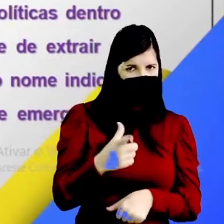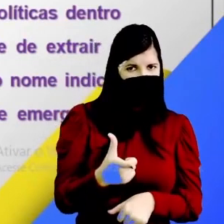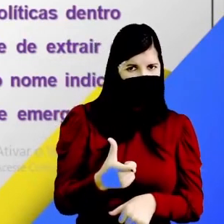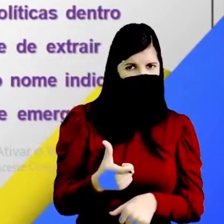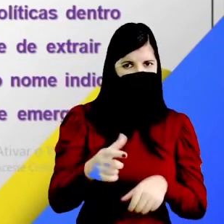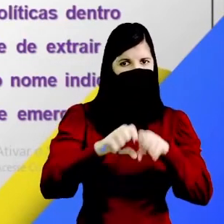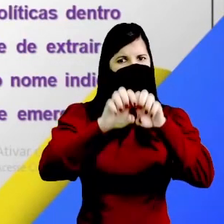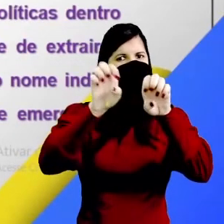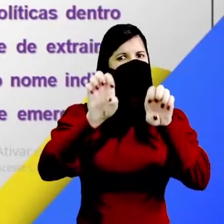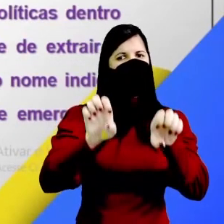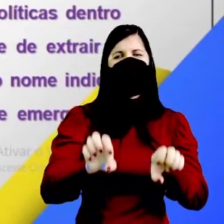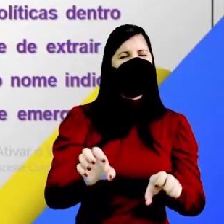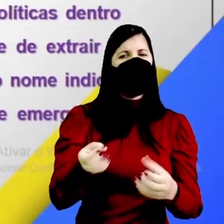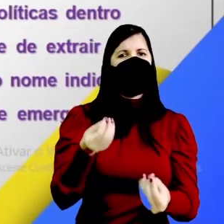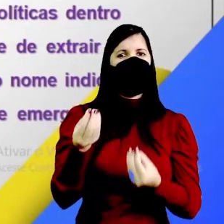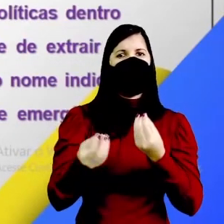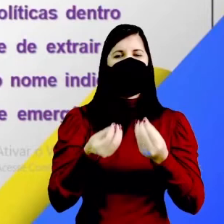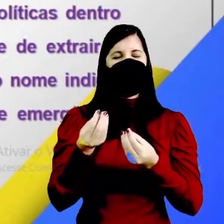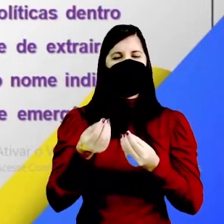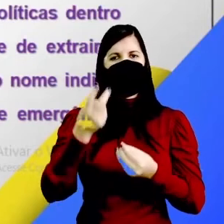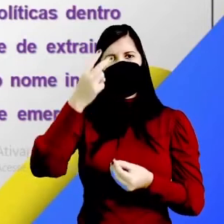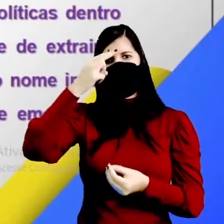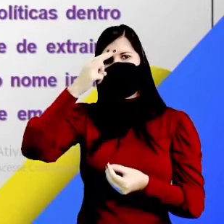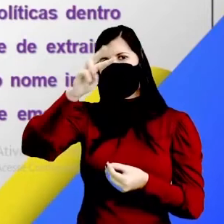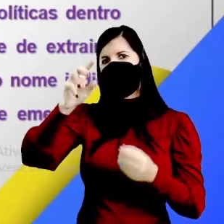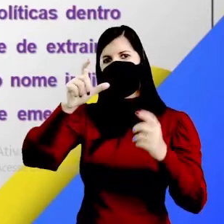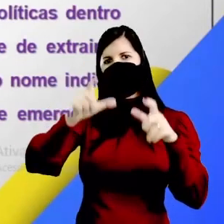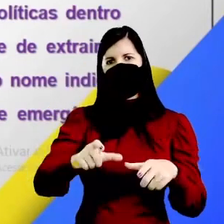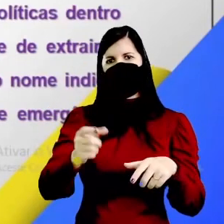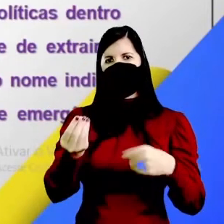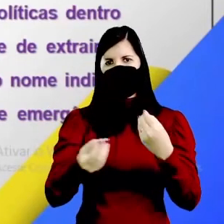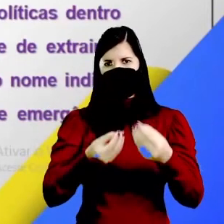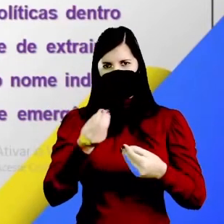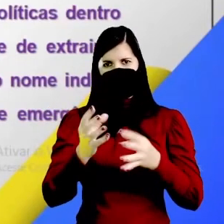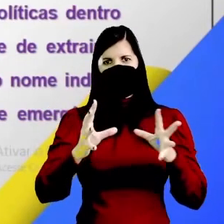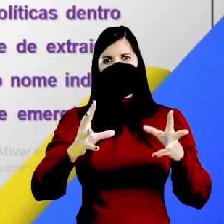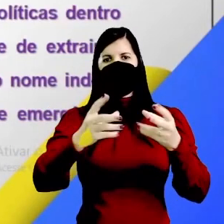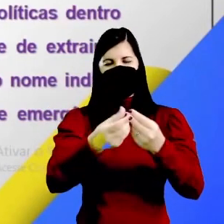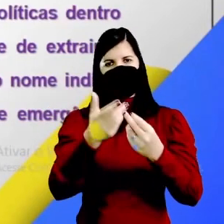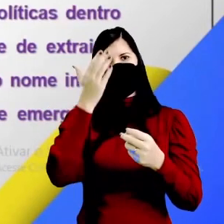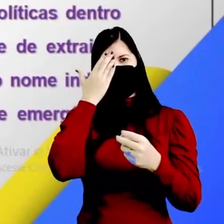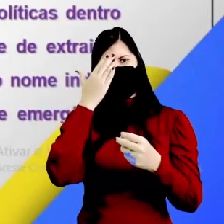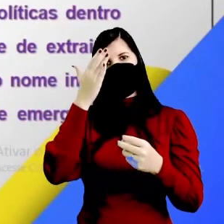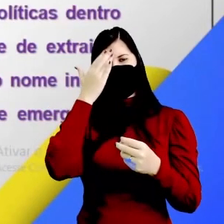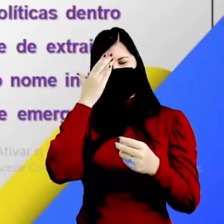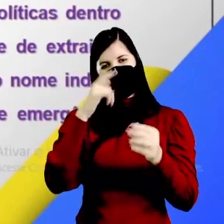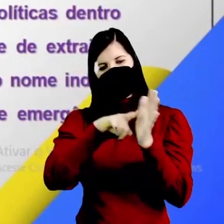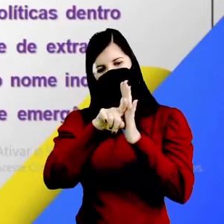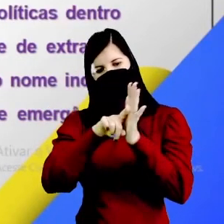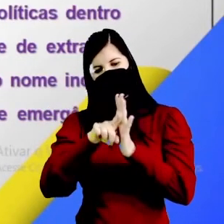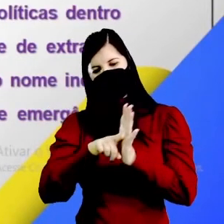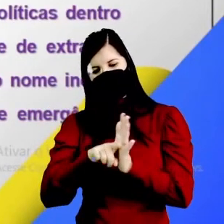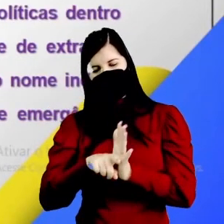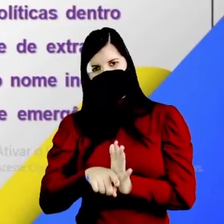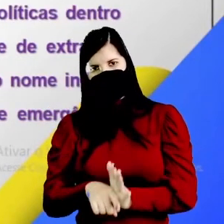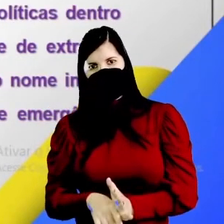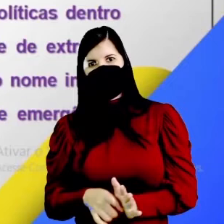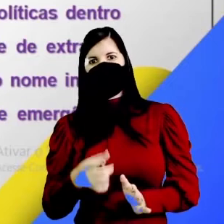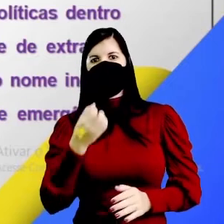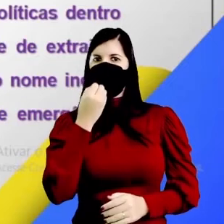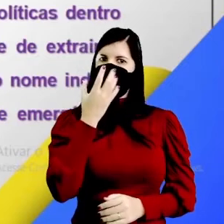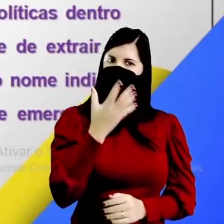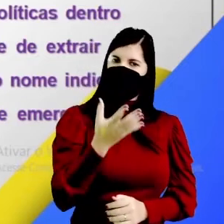estrutura física, qual a história desse local. Tudo isso você vai entender, você vai sondar ali de uma forma, né,